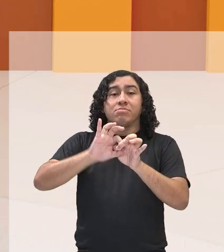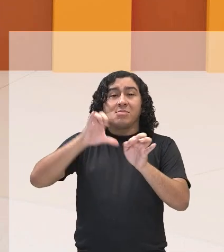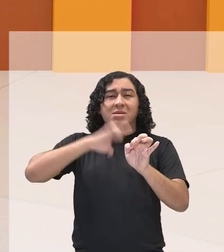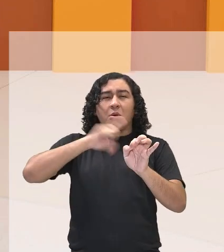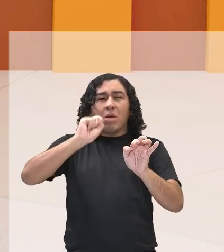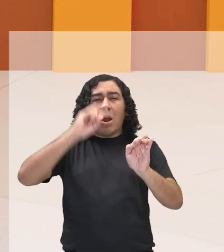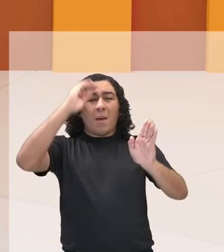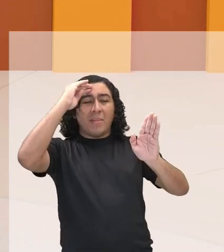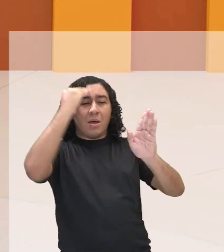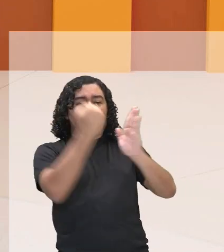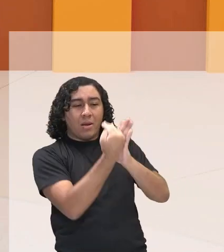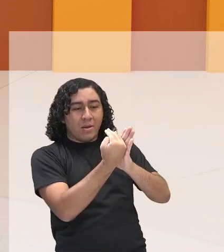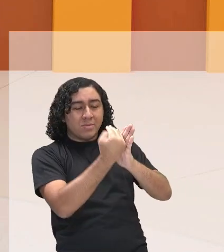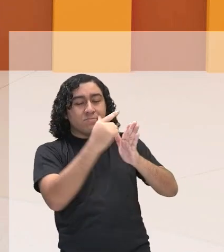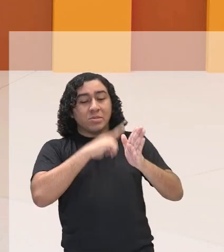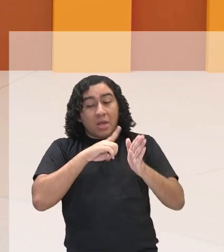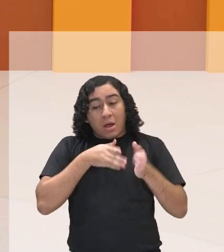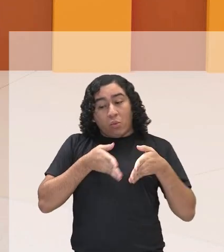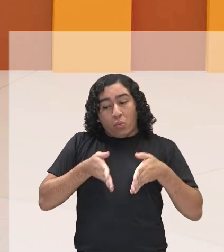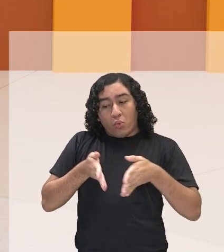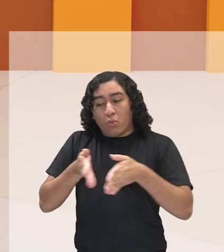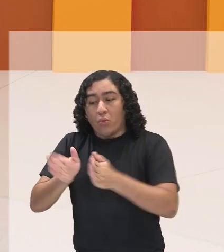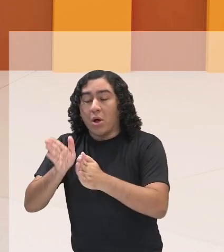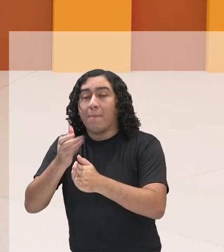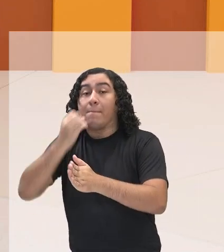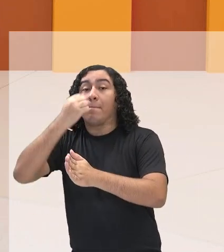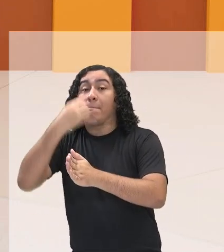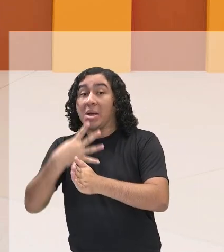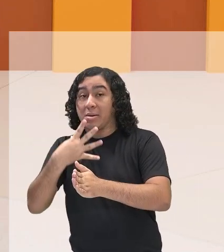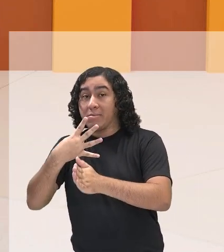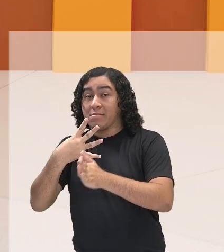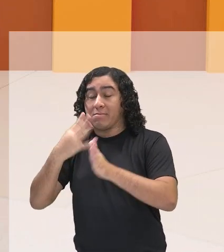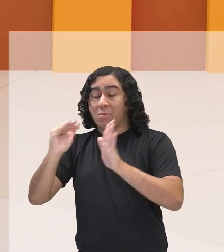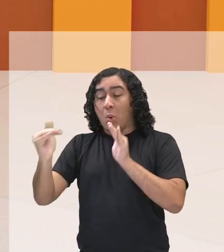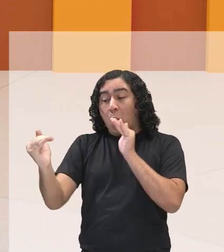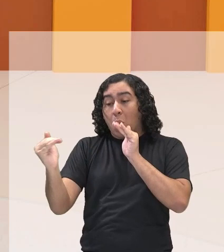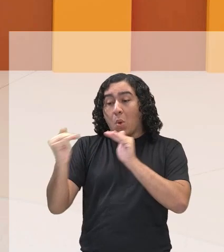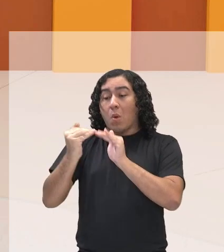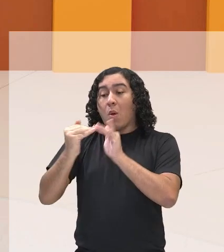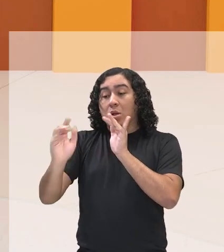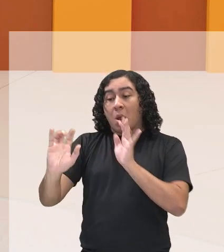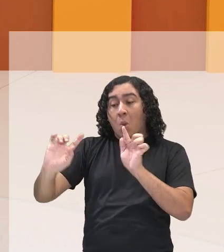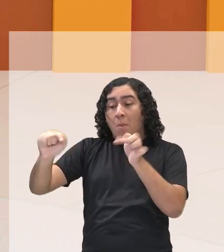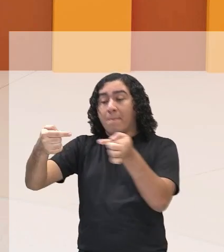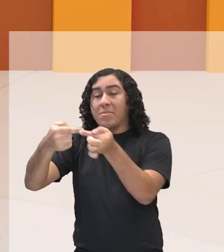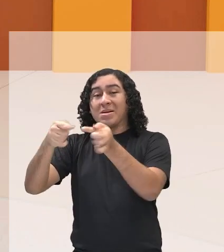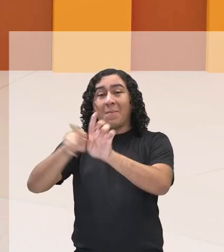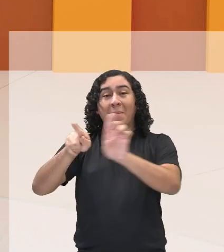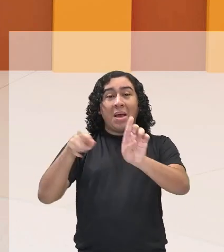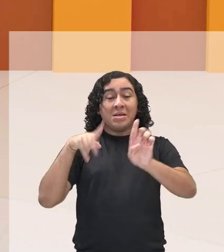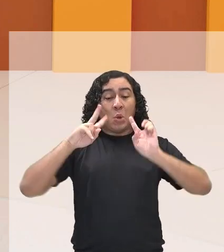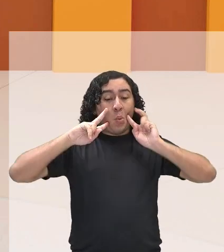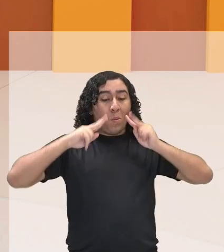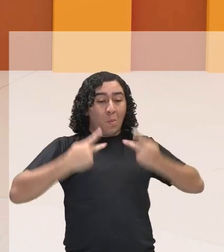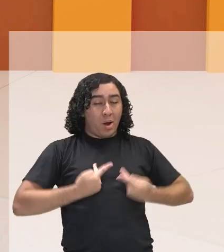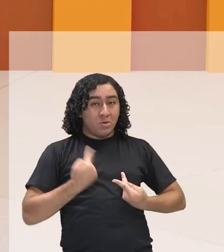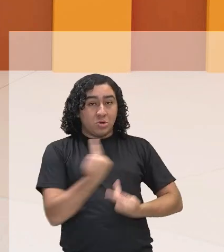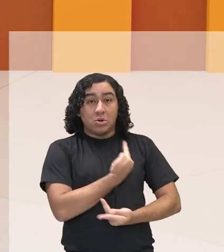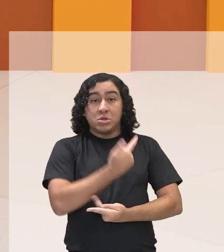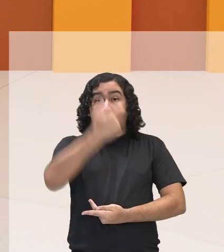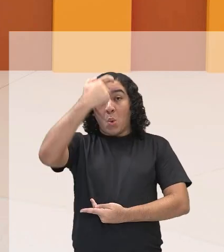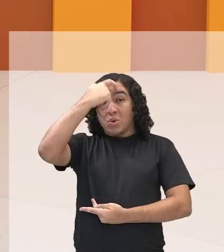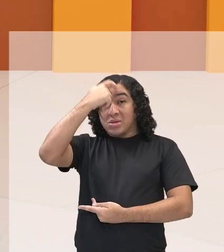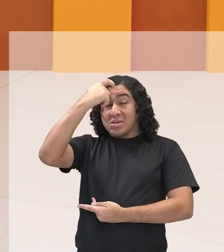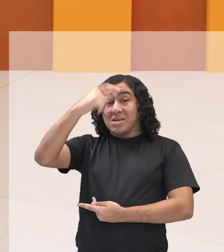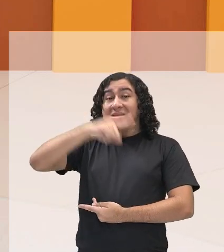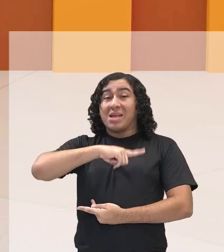e fazer o bem, a seguir a placa do bem. Mas, infelizmente, a nossa condição humana tem pessoas, dentro